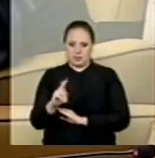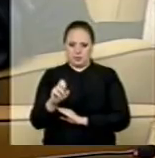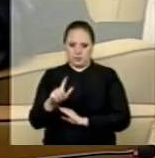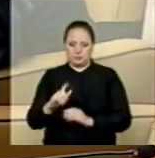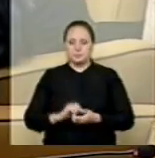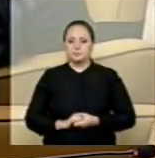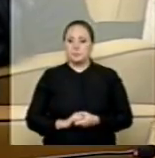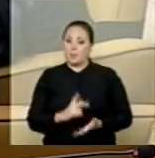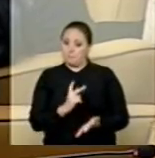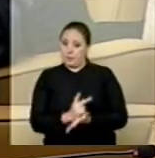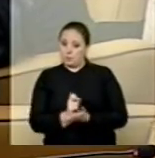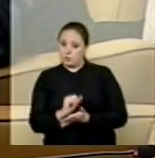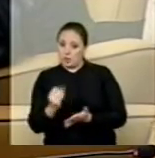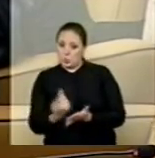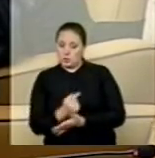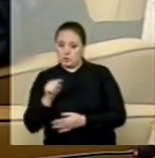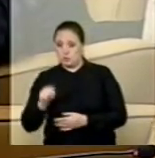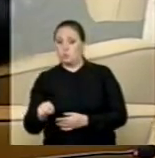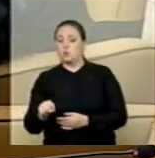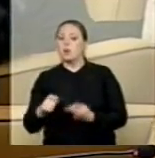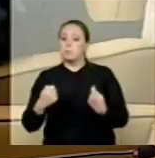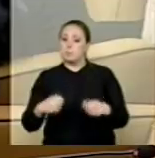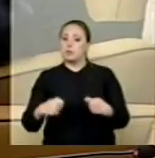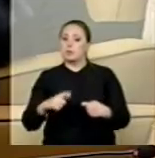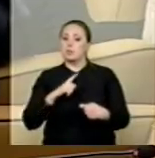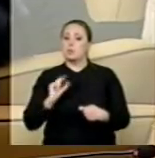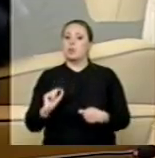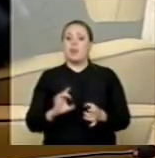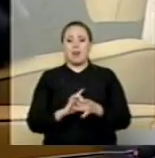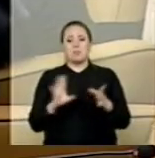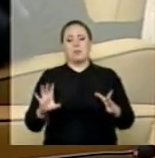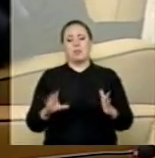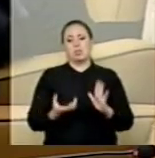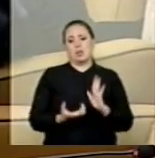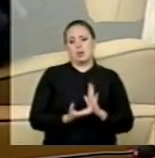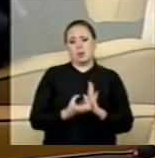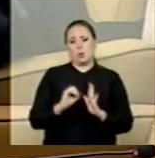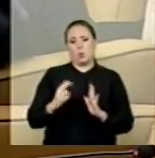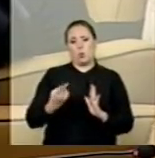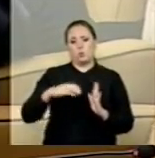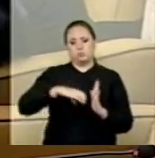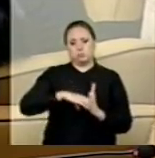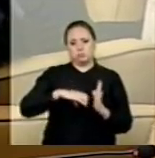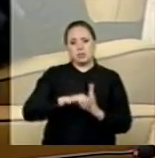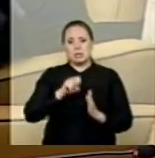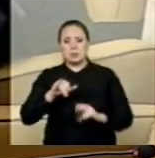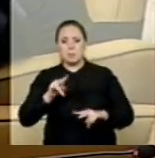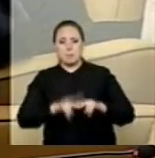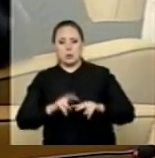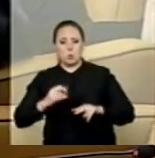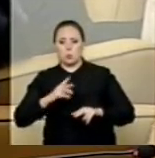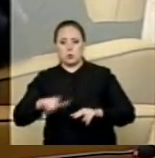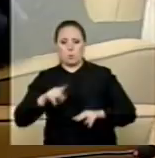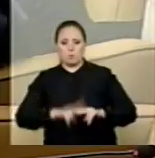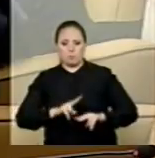de flagrância, há de ter-se a deliberação da Casa Legislativa sobre a constrição.